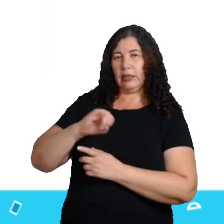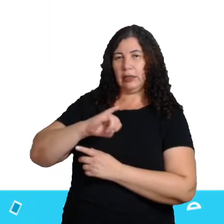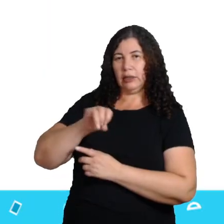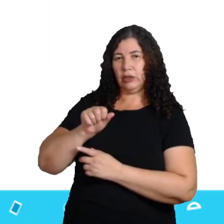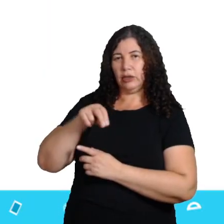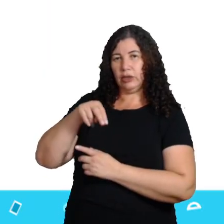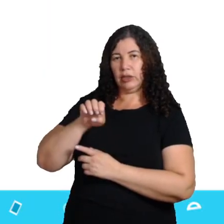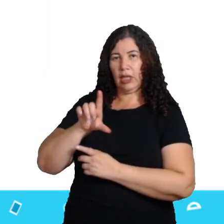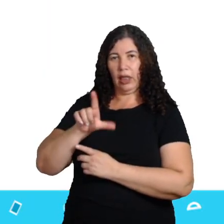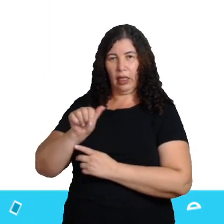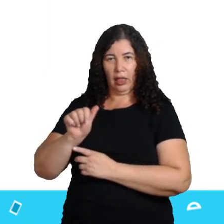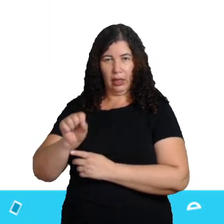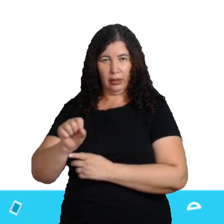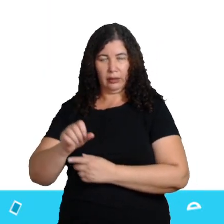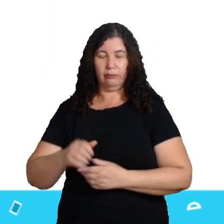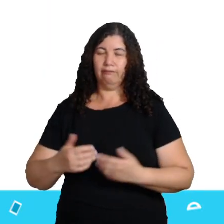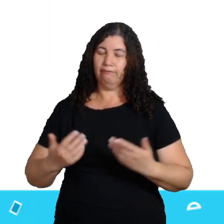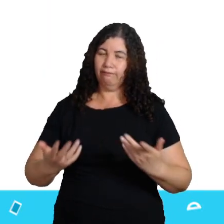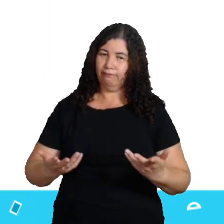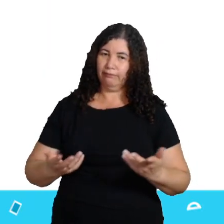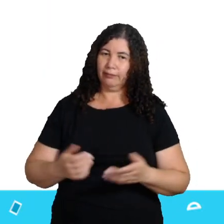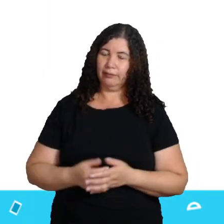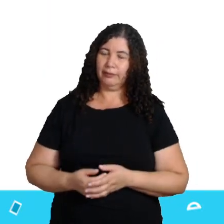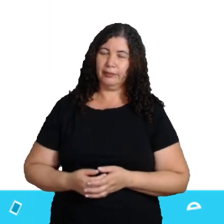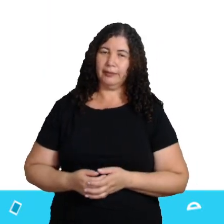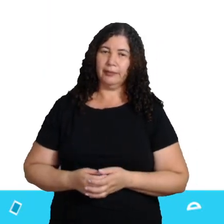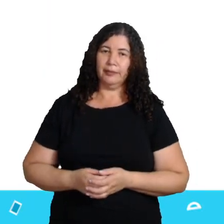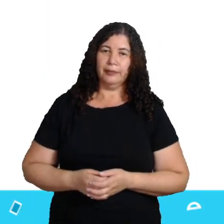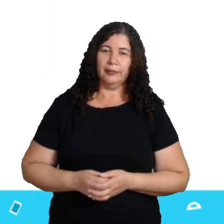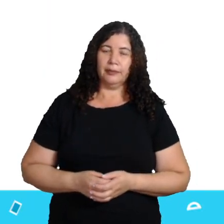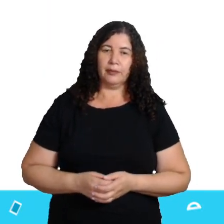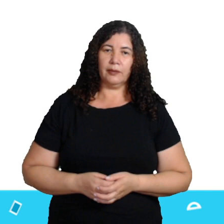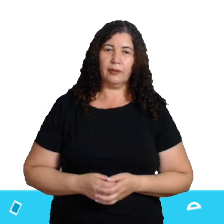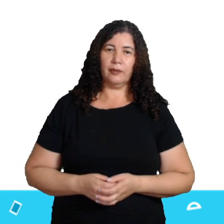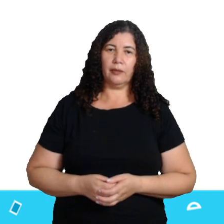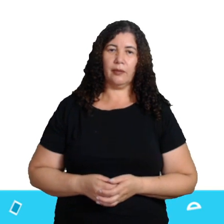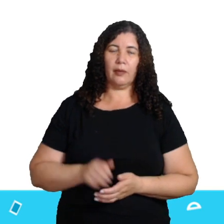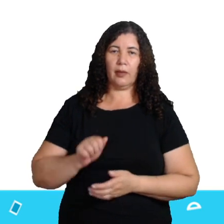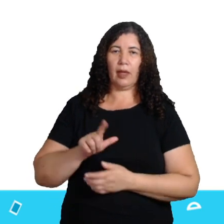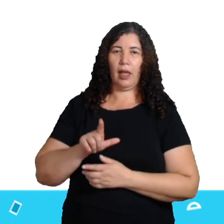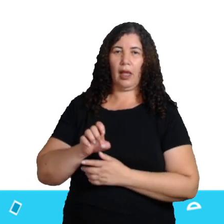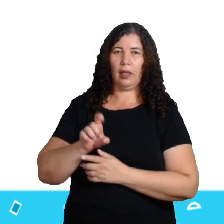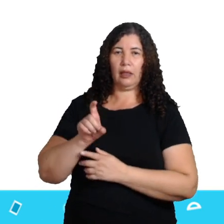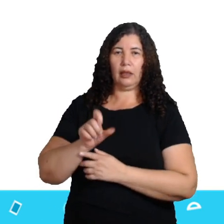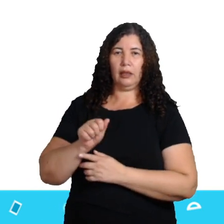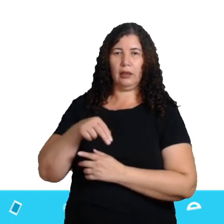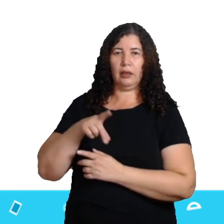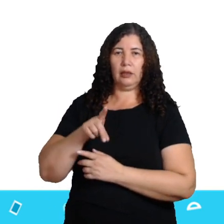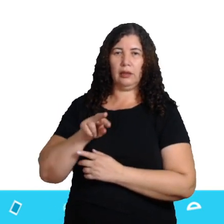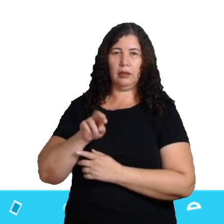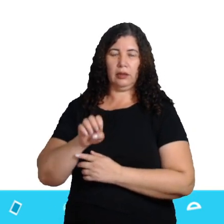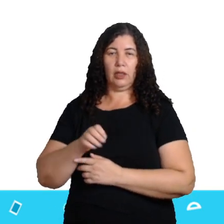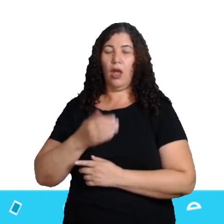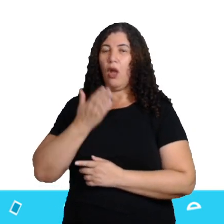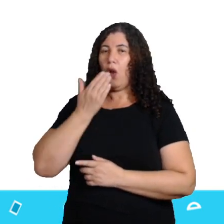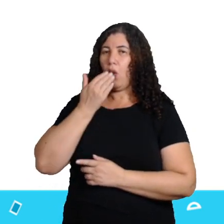janelas. Mais exemplos. Alexandre comeu